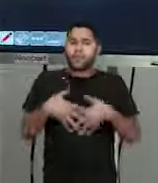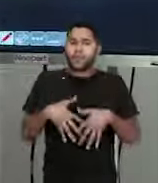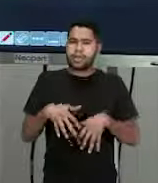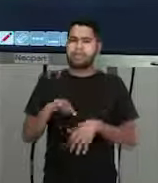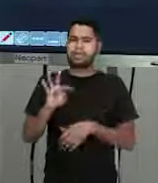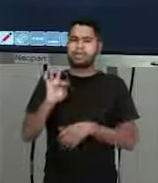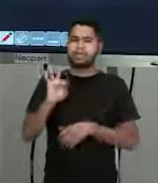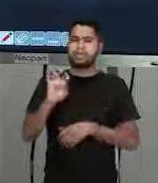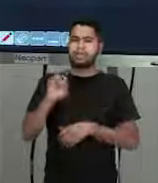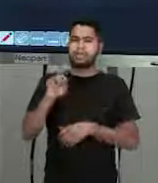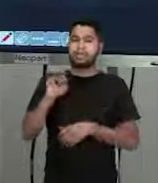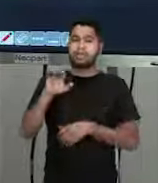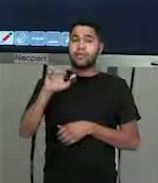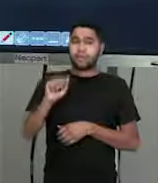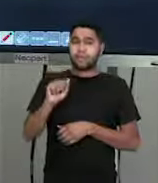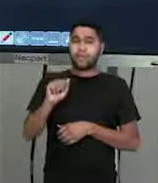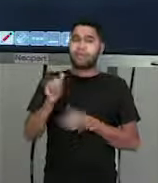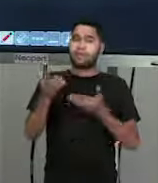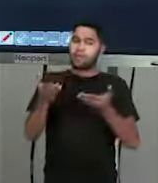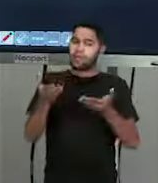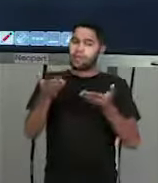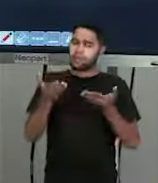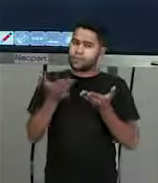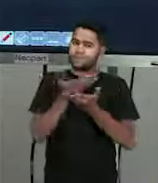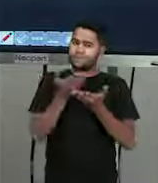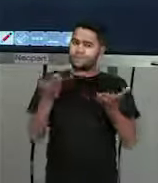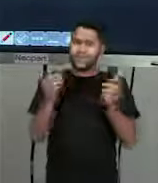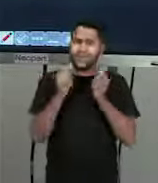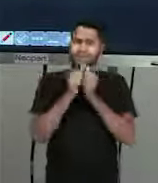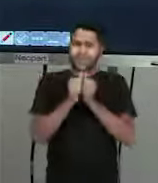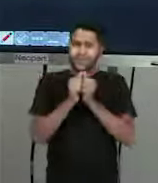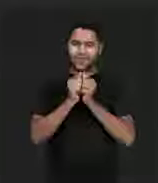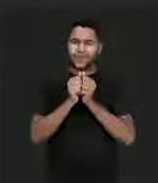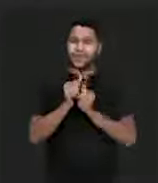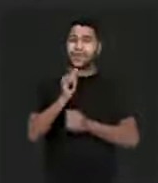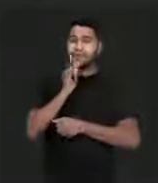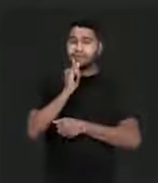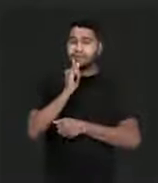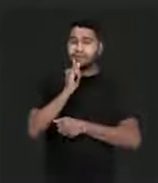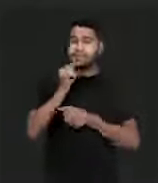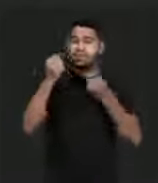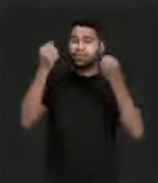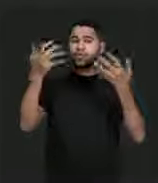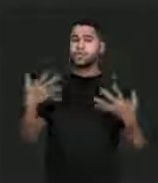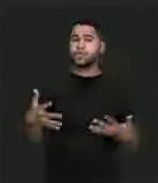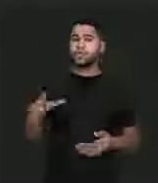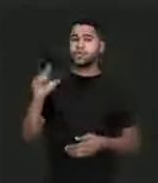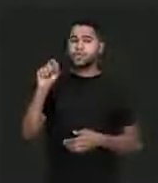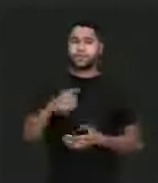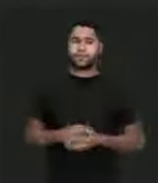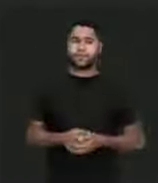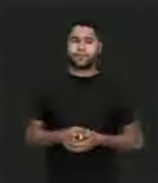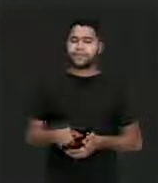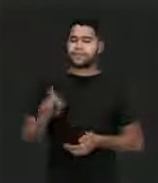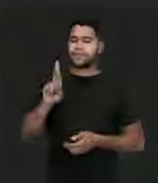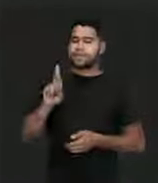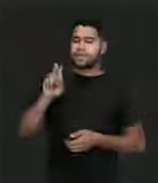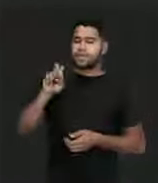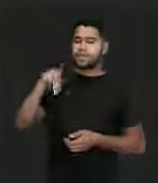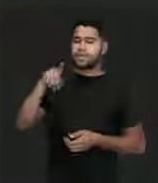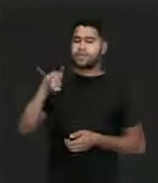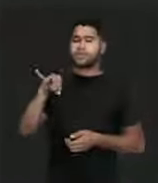convidar a você a fazer a leitura aqui junto comigo. Nosso exemplo diz o seguinte: o rendimento de uma